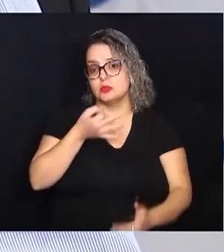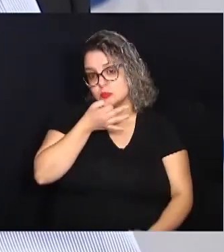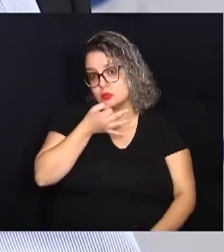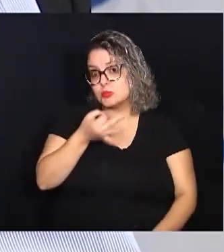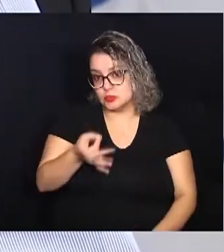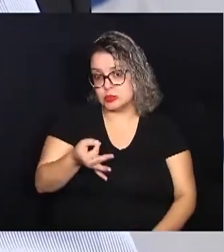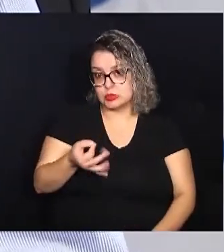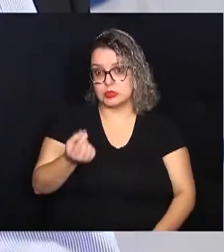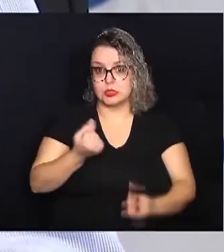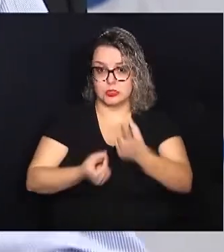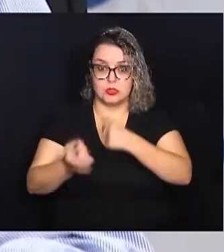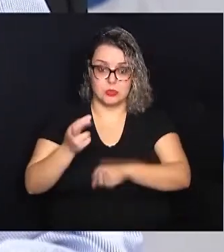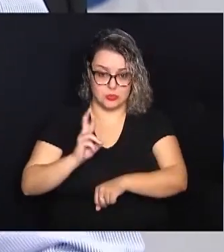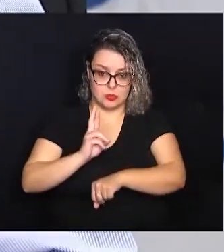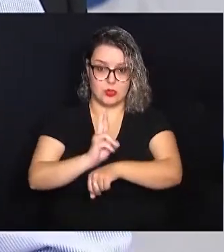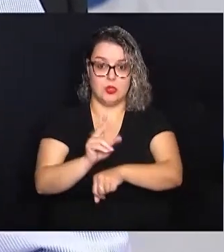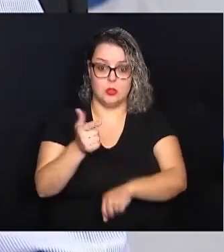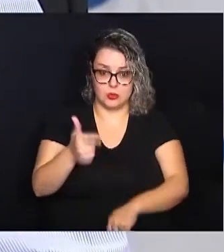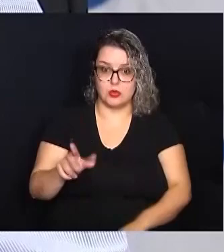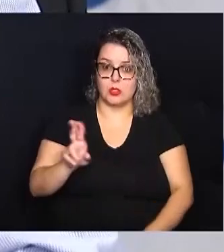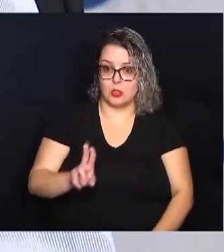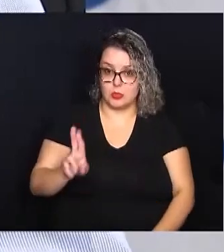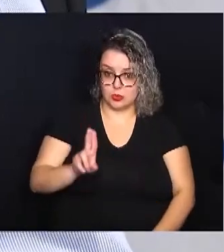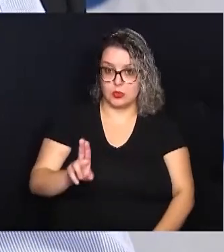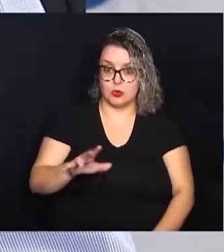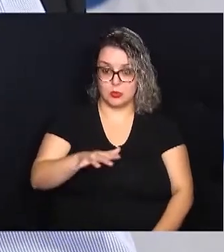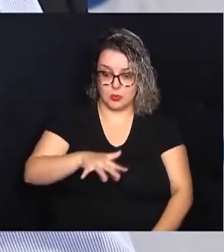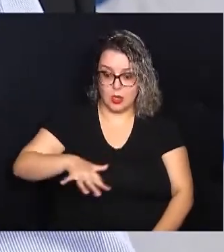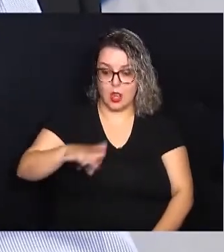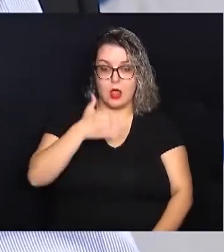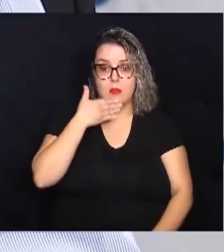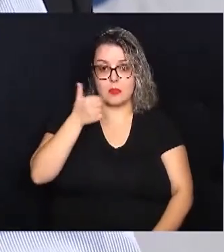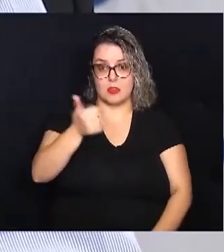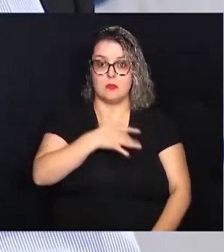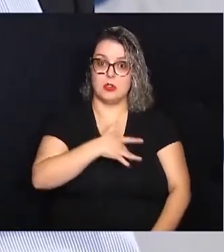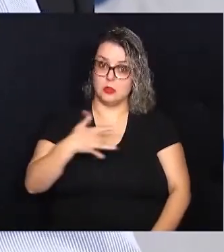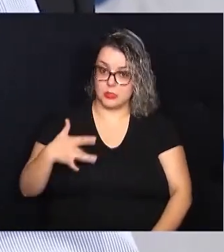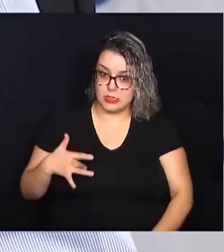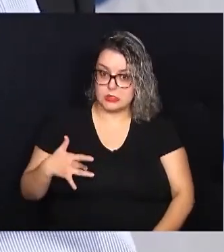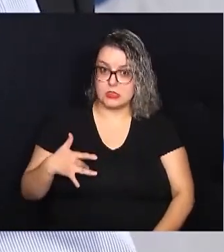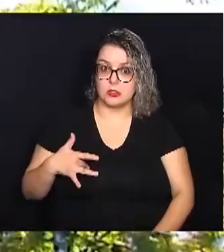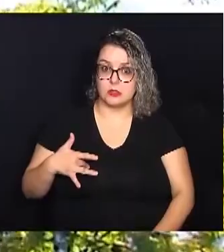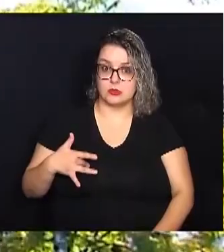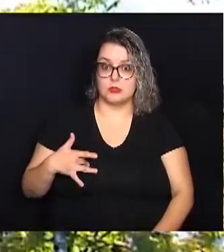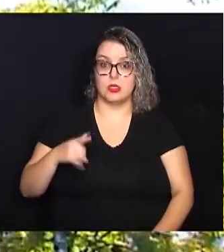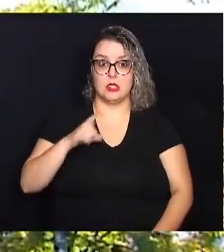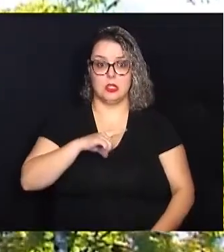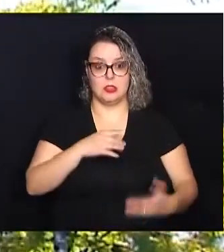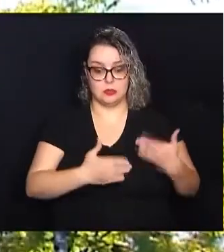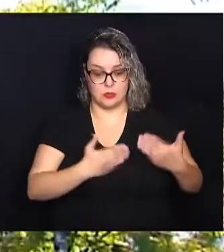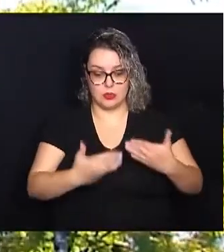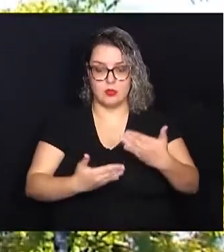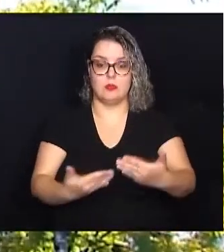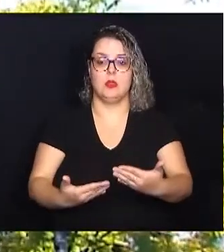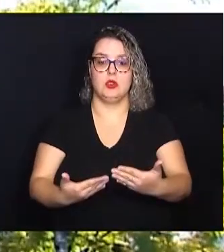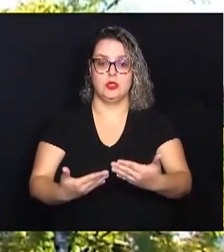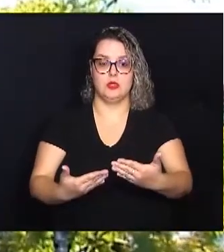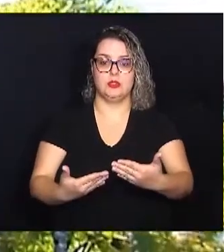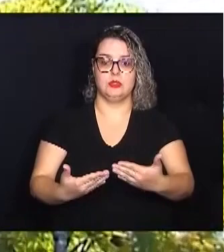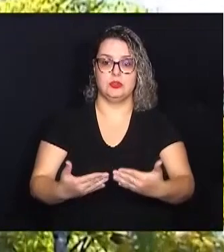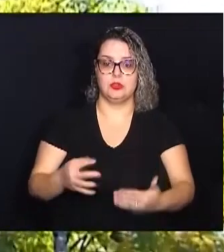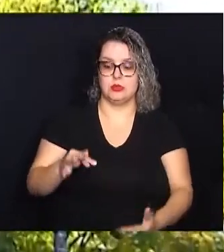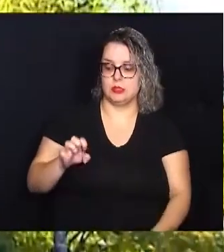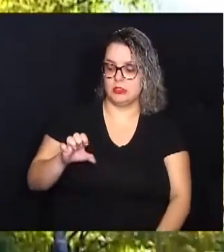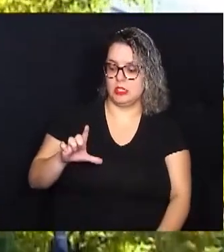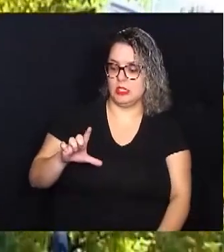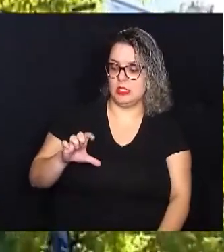que esse recurso continue sendo aplicado para a melhoria da saúde. Existe um processo em curso aí da